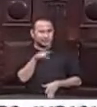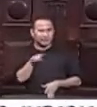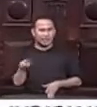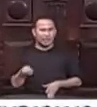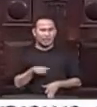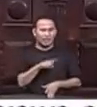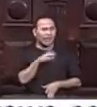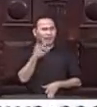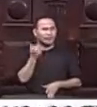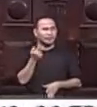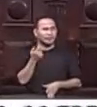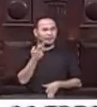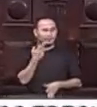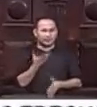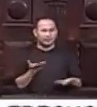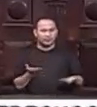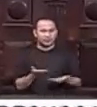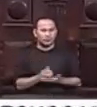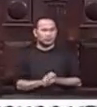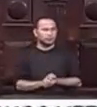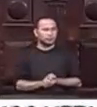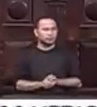que nós estamos votando aqui agora,